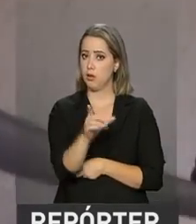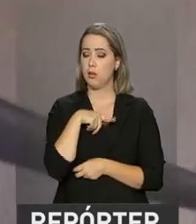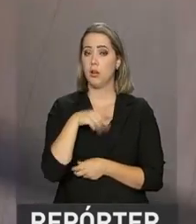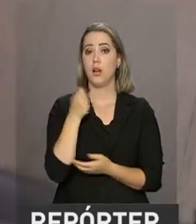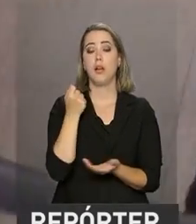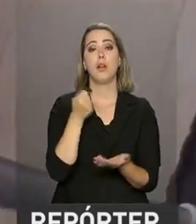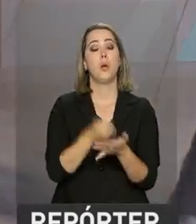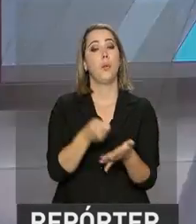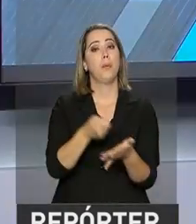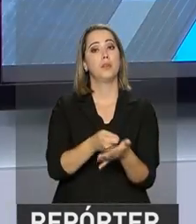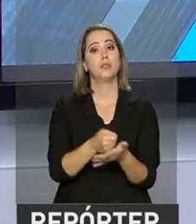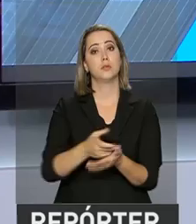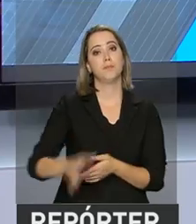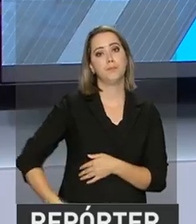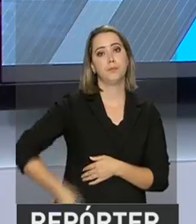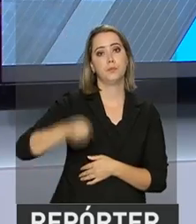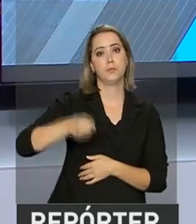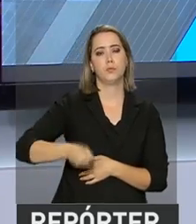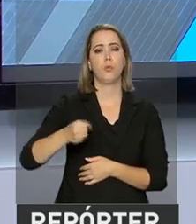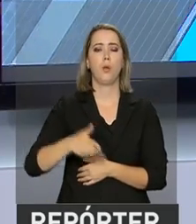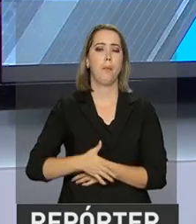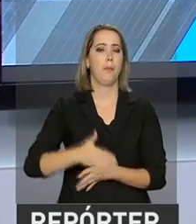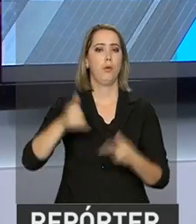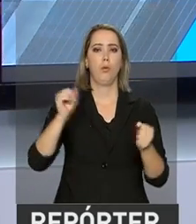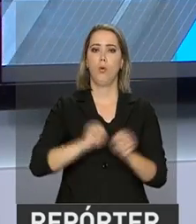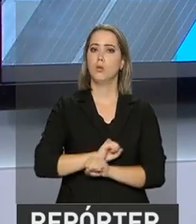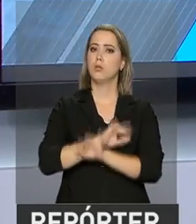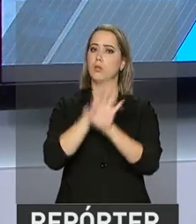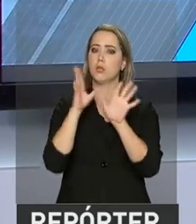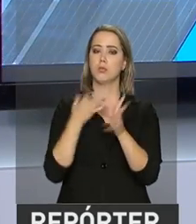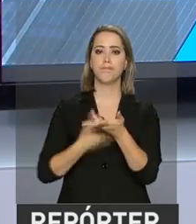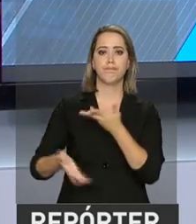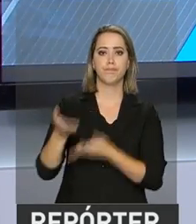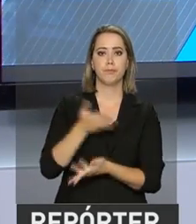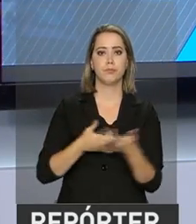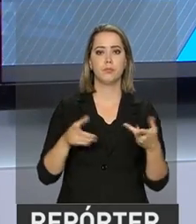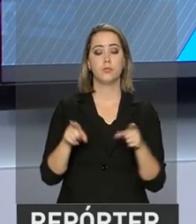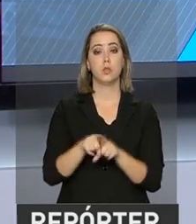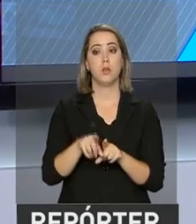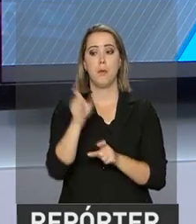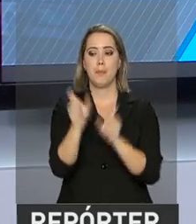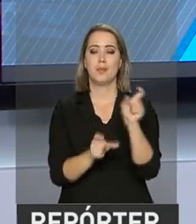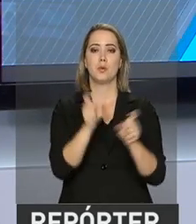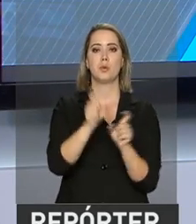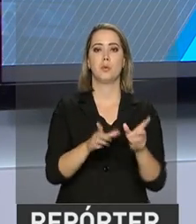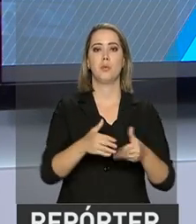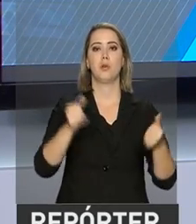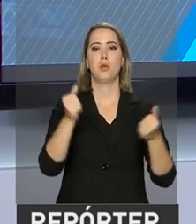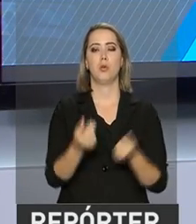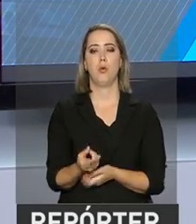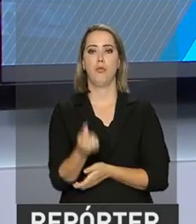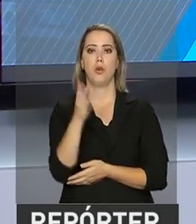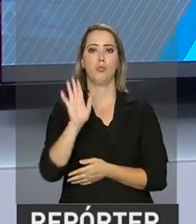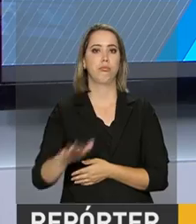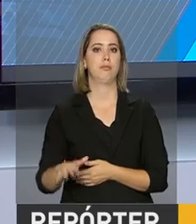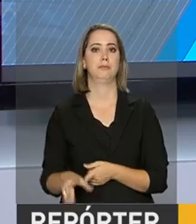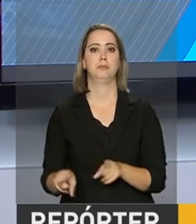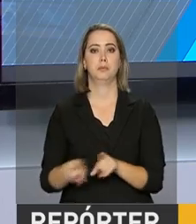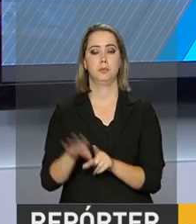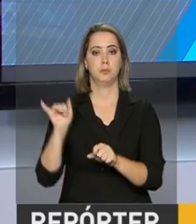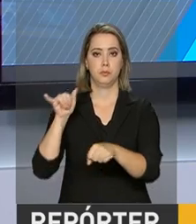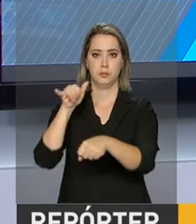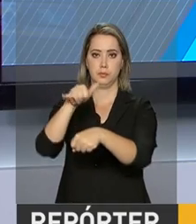malas despachadas traga mais transparência competitividade e benefício aos usuários do